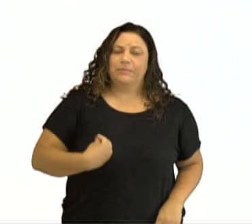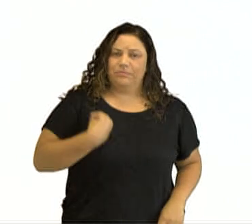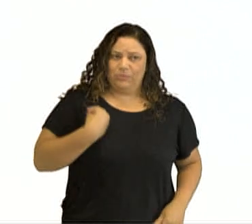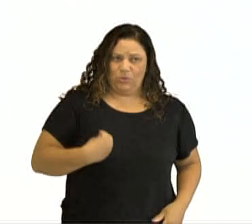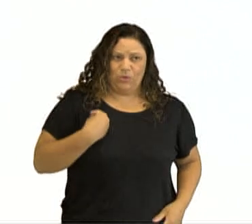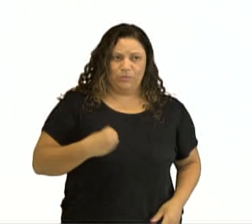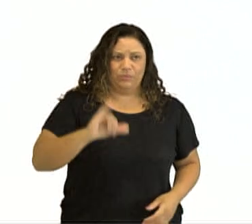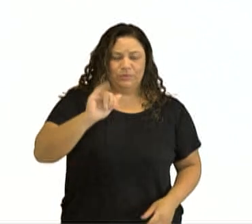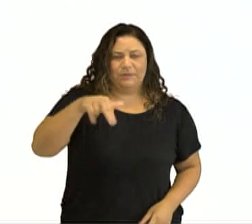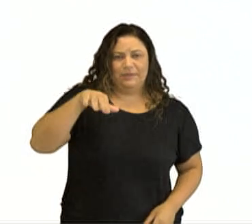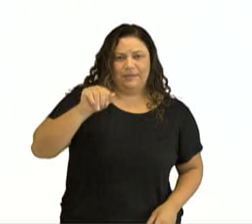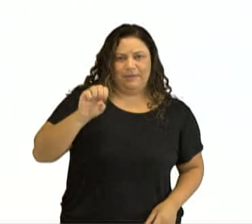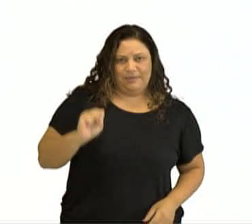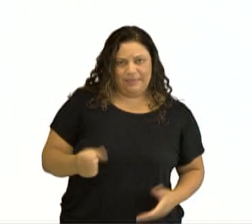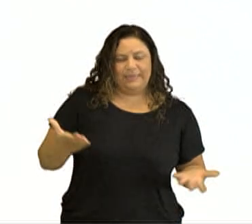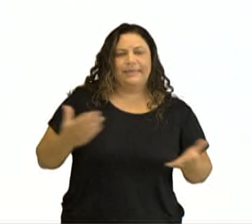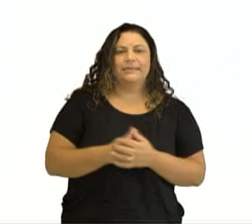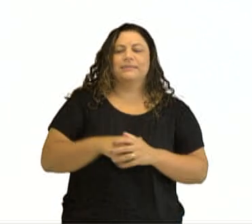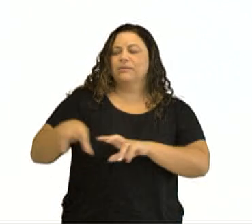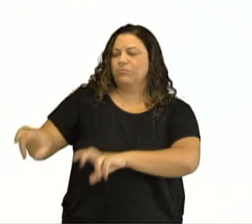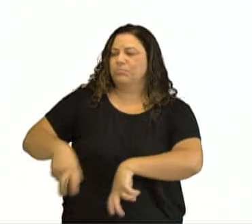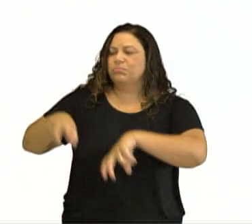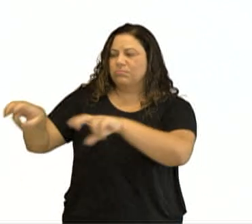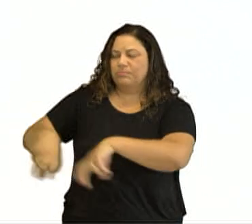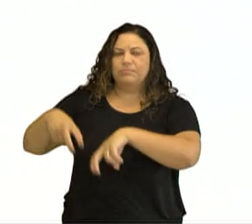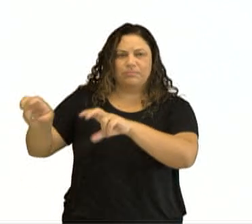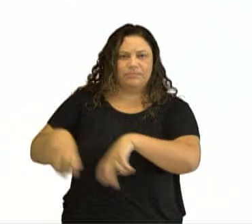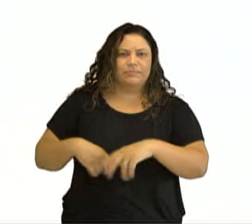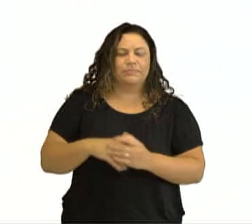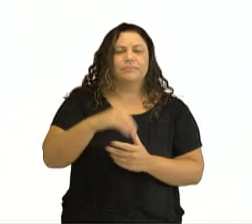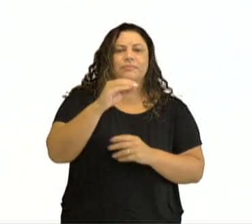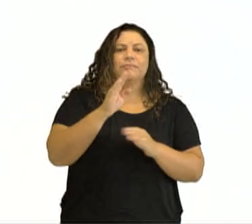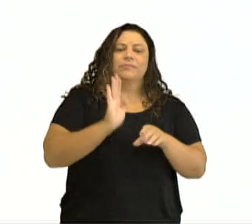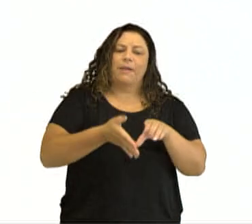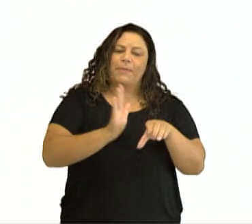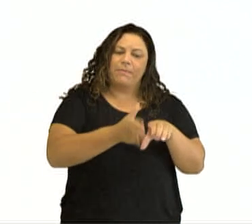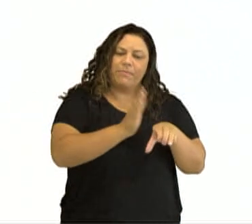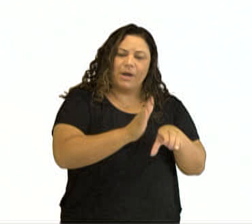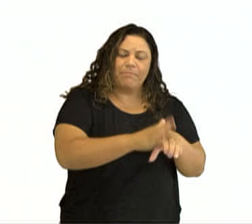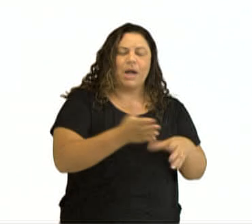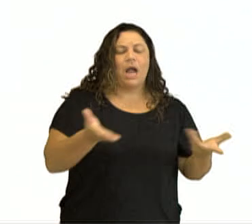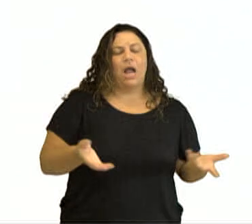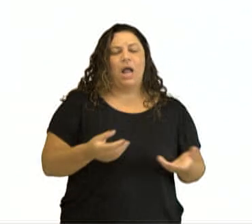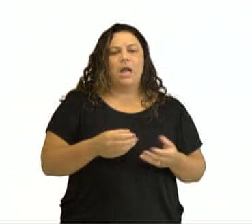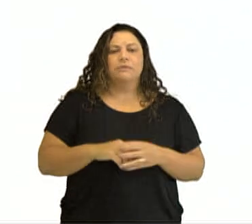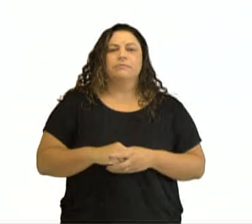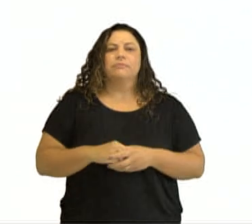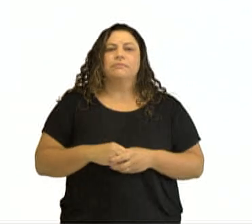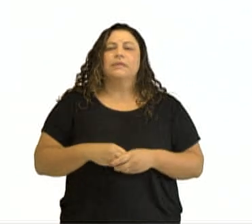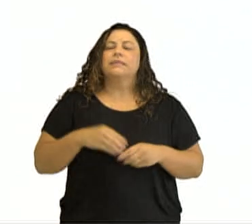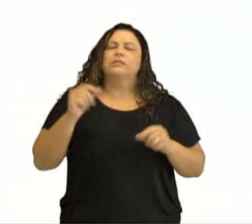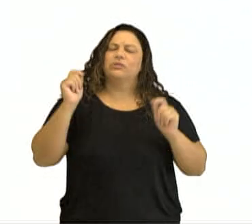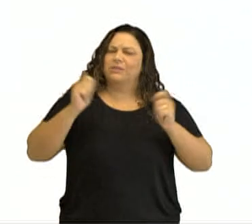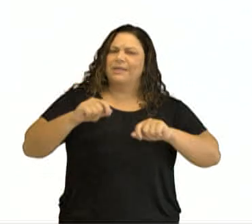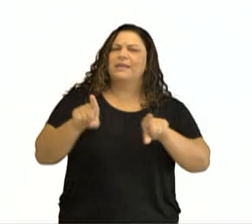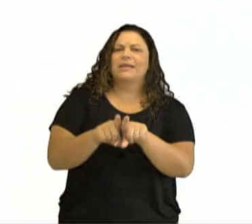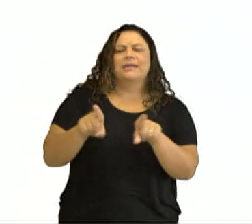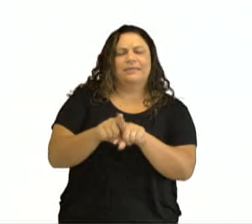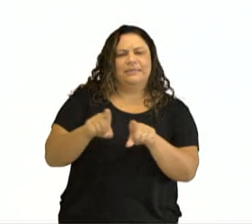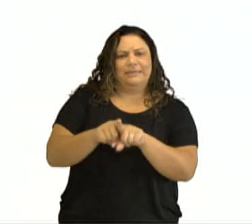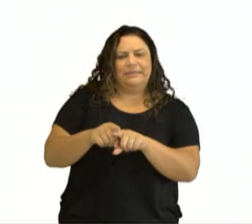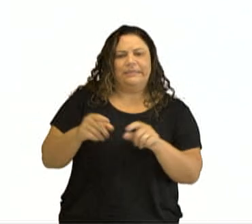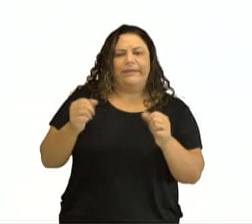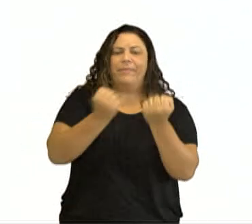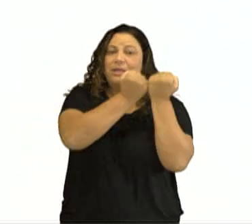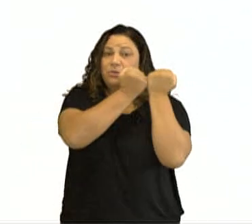incas. A agricultura, praticava a agricultura da batata, da agricultura do milho, né? O milho acaba sendo um elemento típico dessa